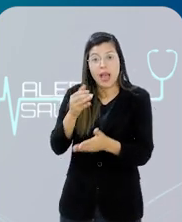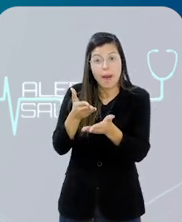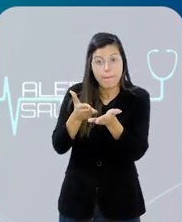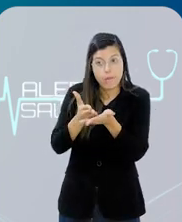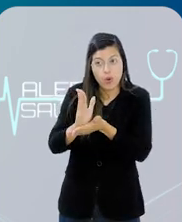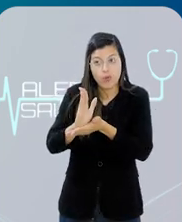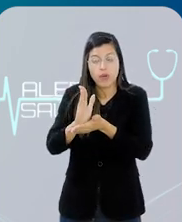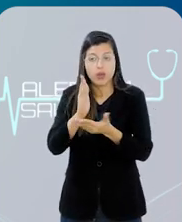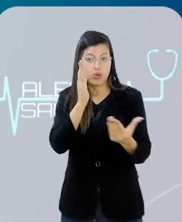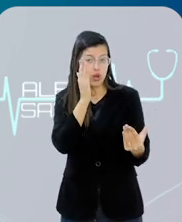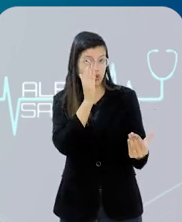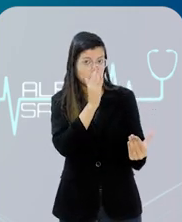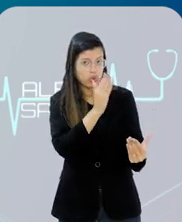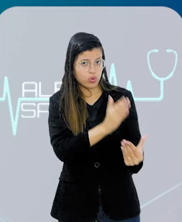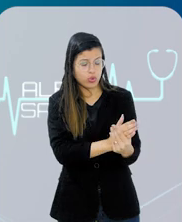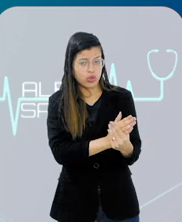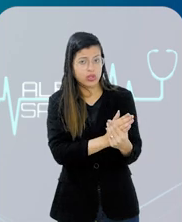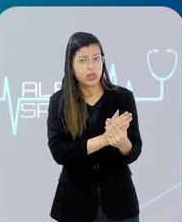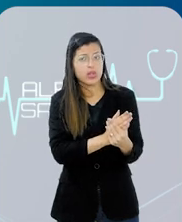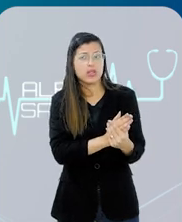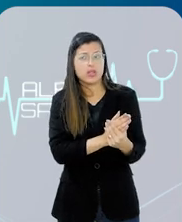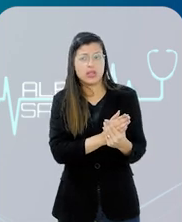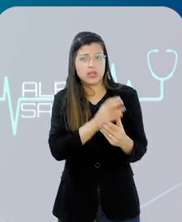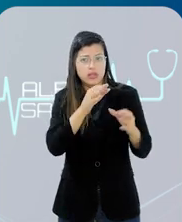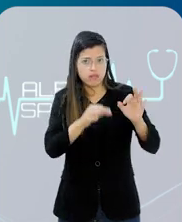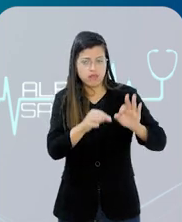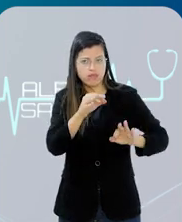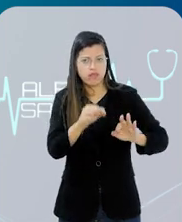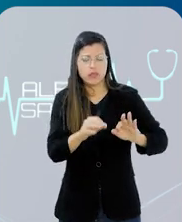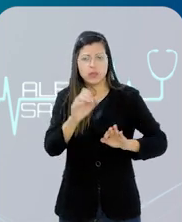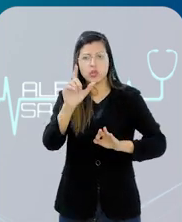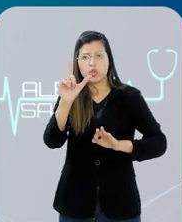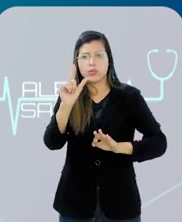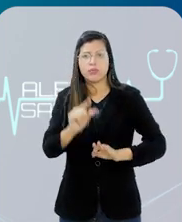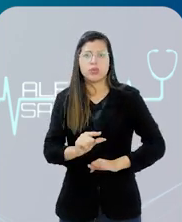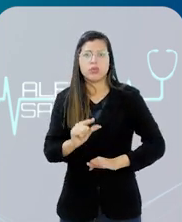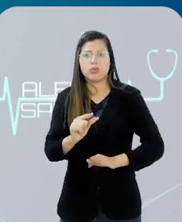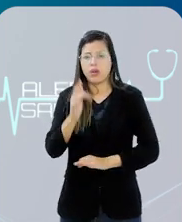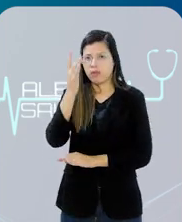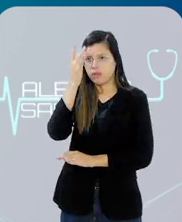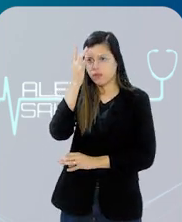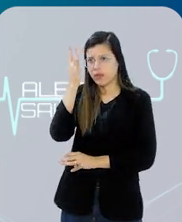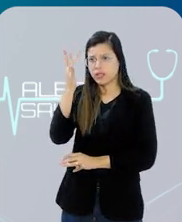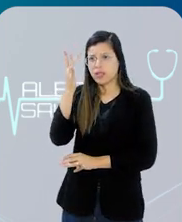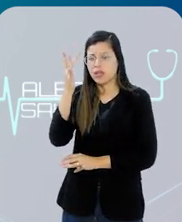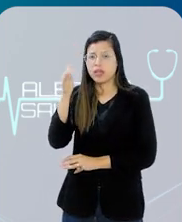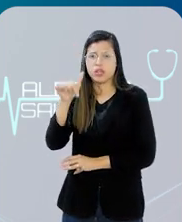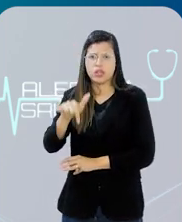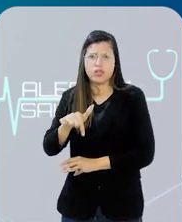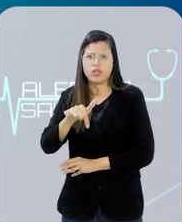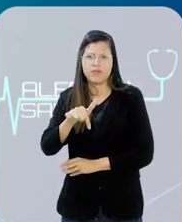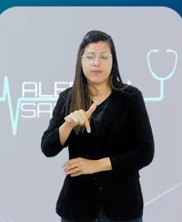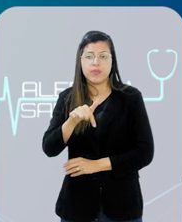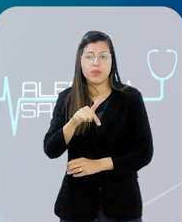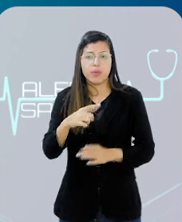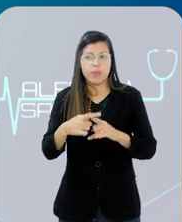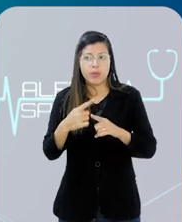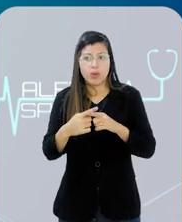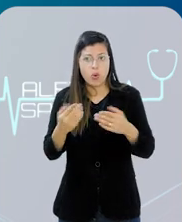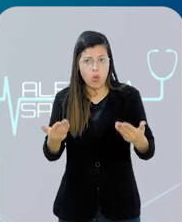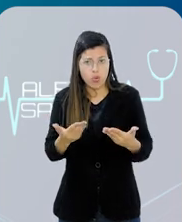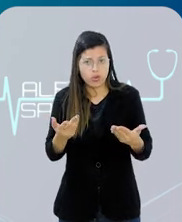a judicialização ela diminua, uma vez que facilite esse problema, porque hoje o que leva